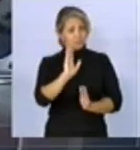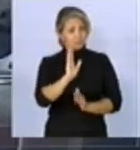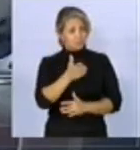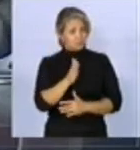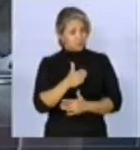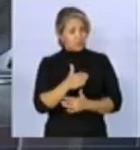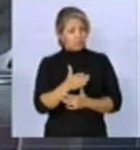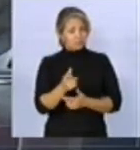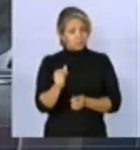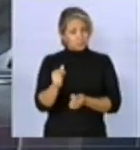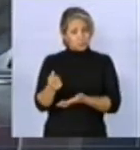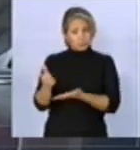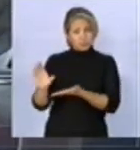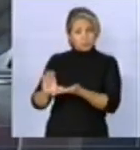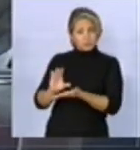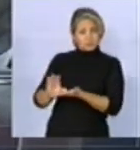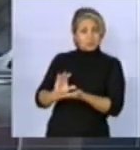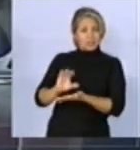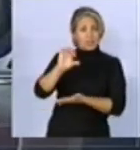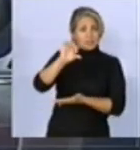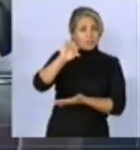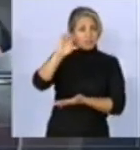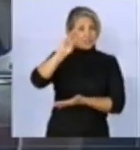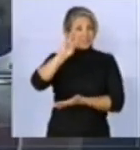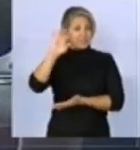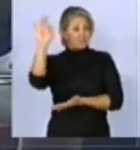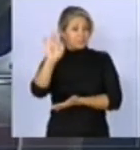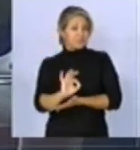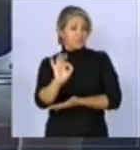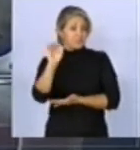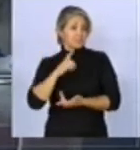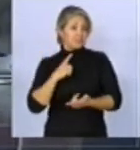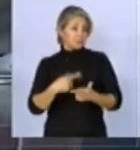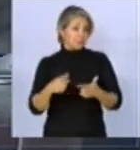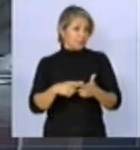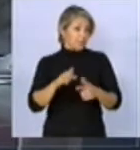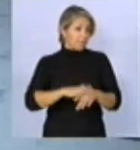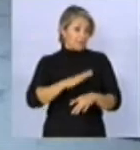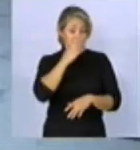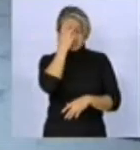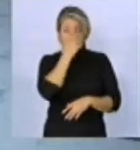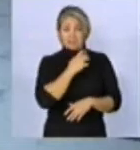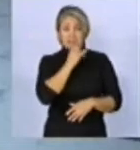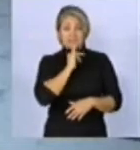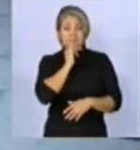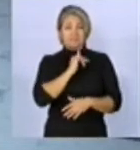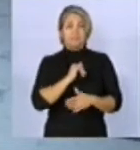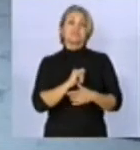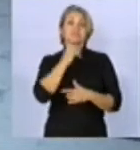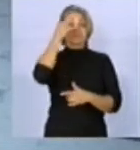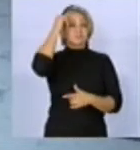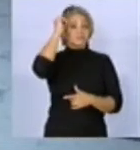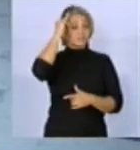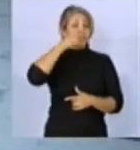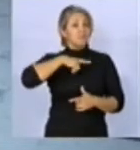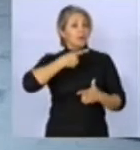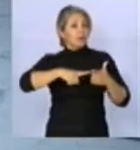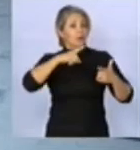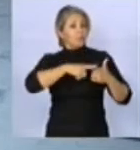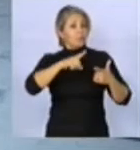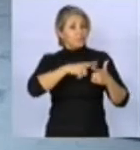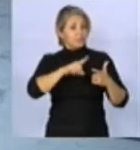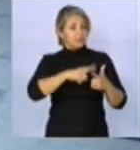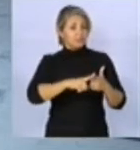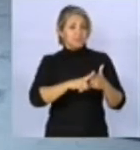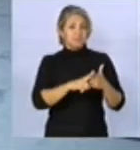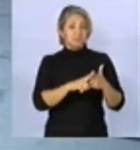no faturamento 95% e tem um problema mais sério porque não na no gado a gente tem o problema da